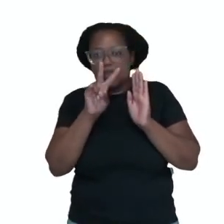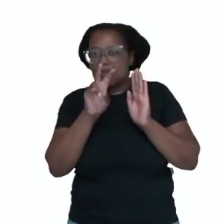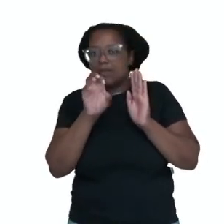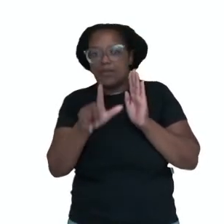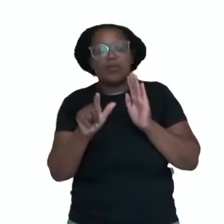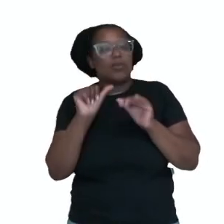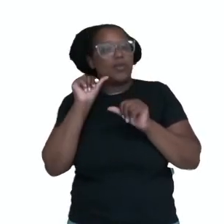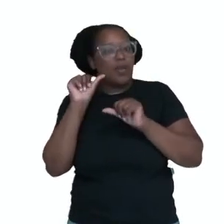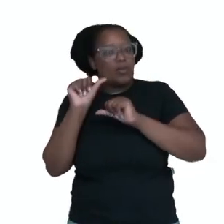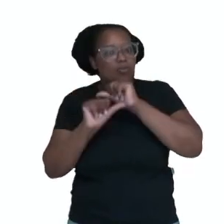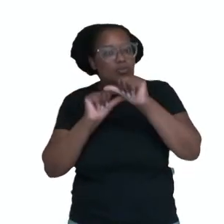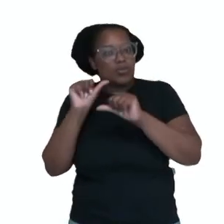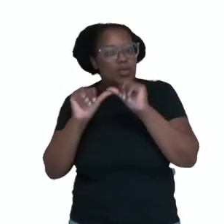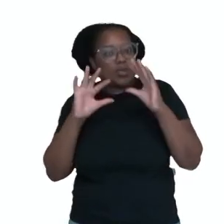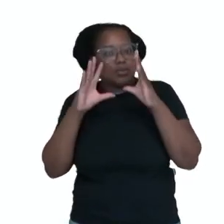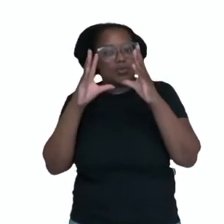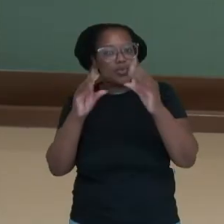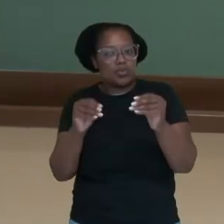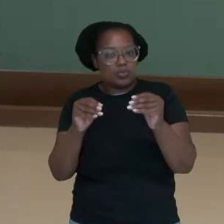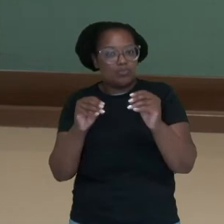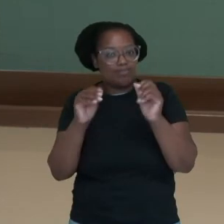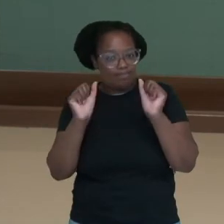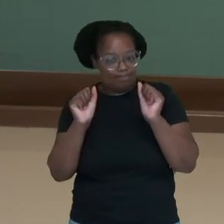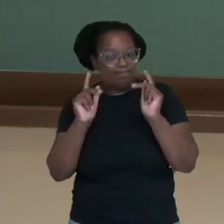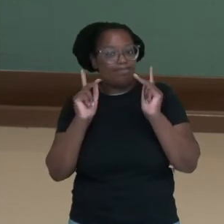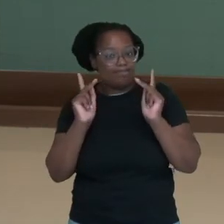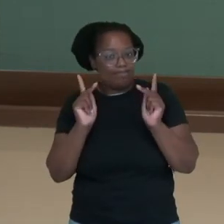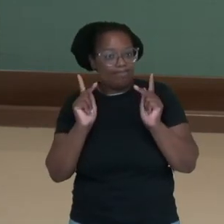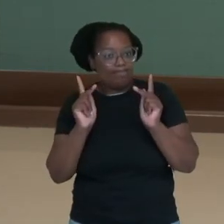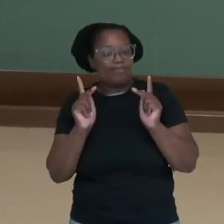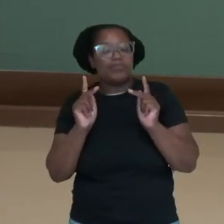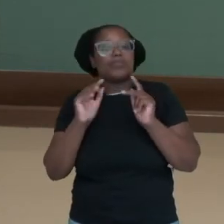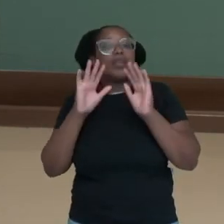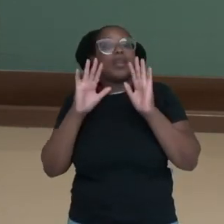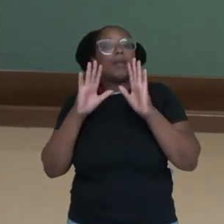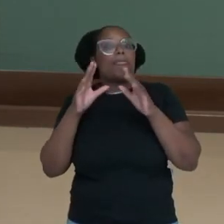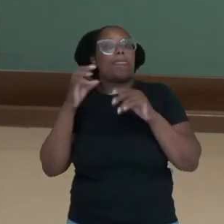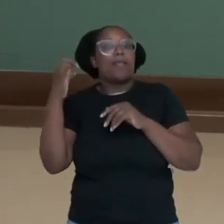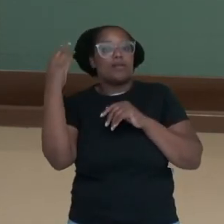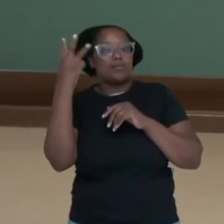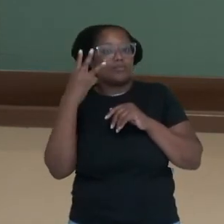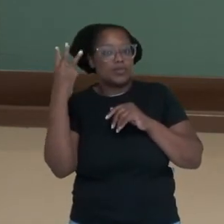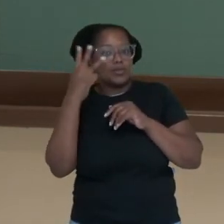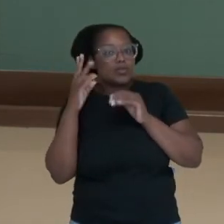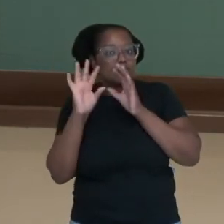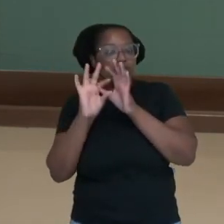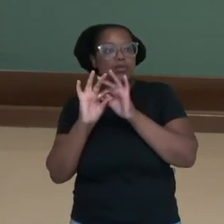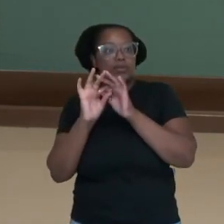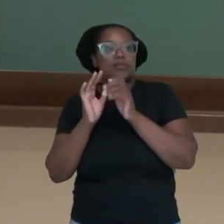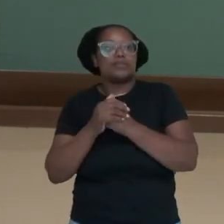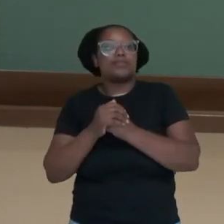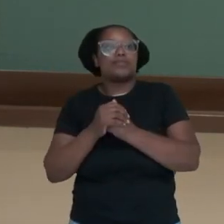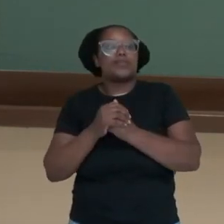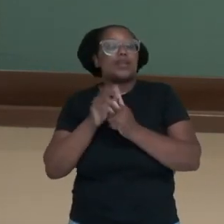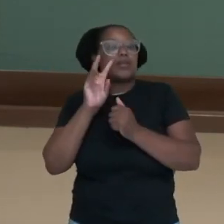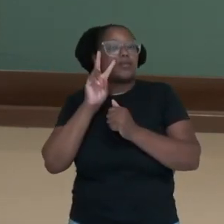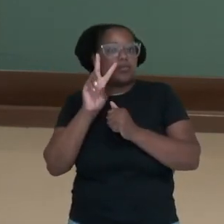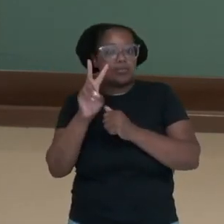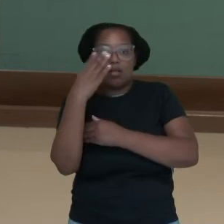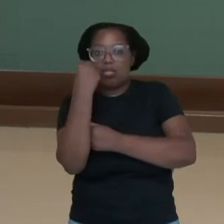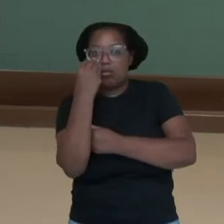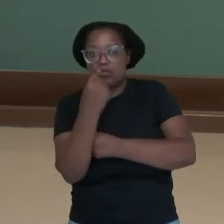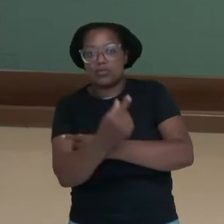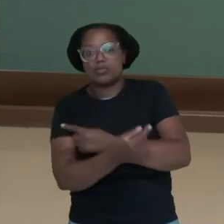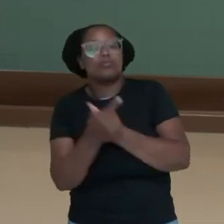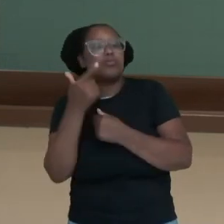nível trófico e consumidor secundário, obrigatoriamente terceiro nível trófico. Aqui a gente tem